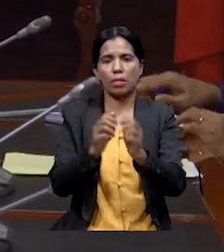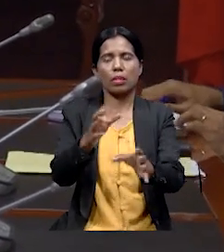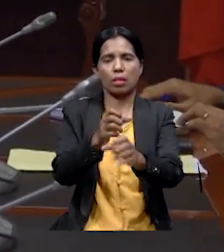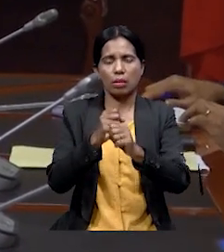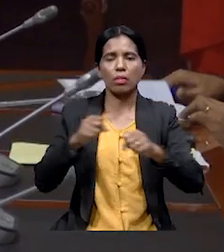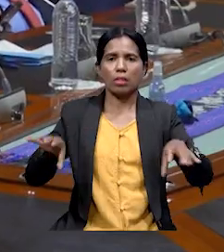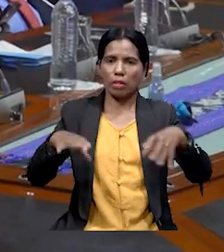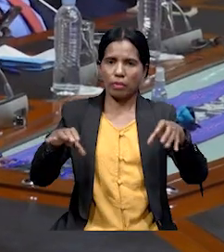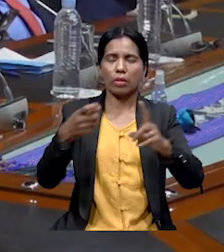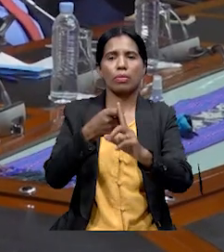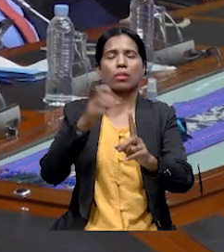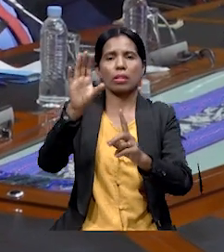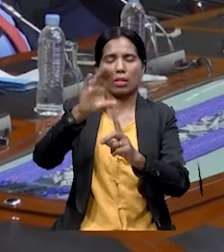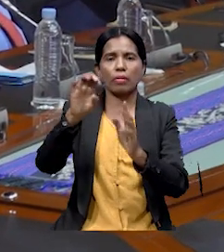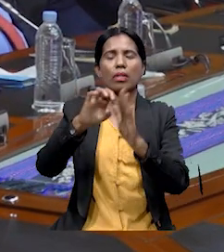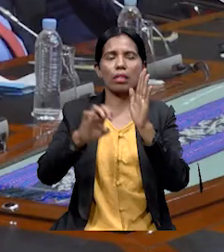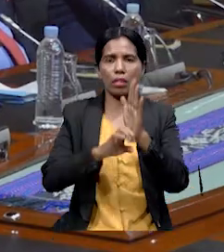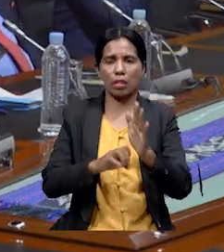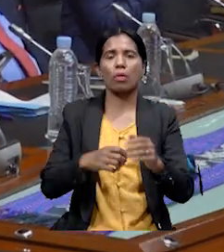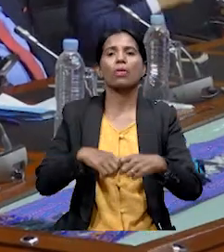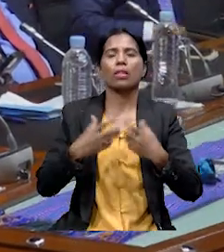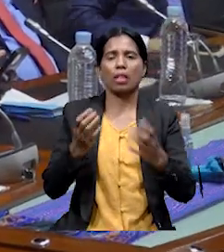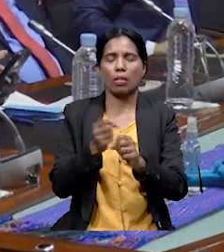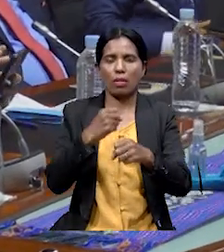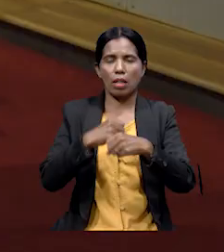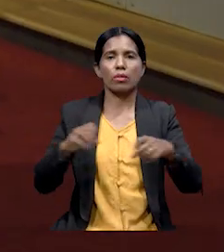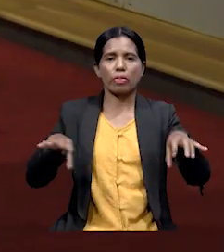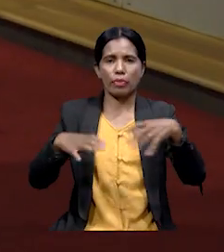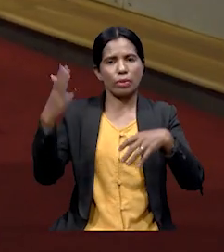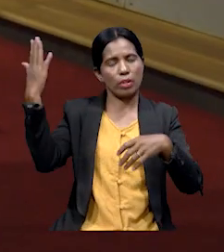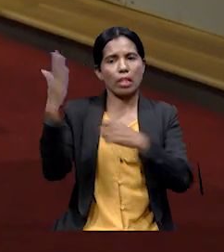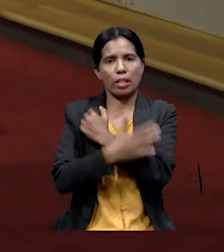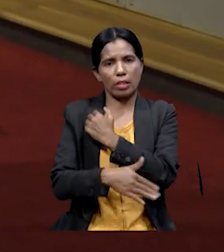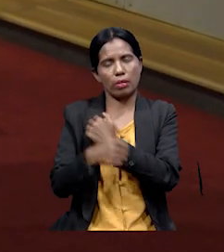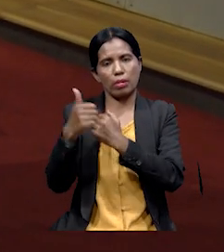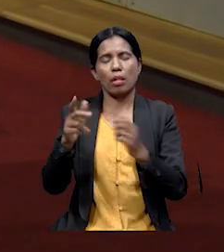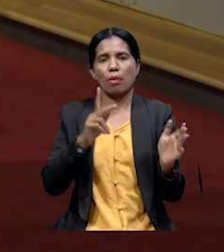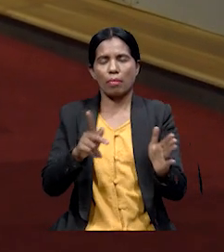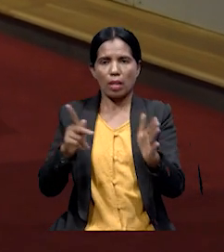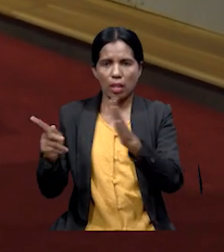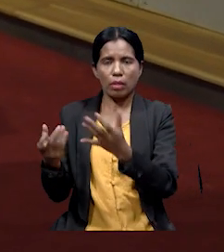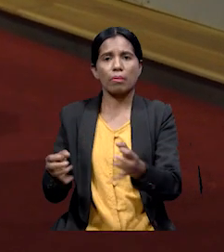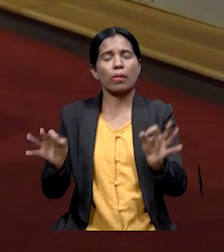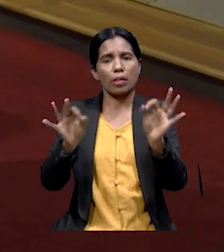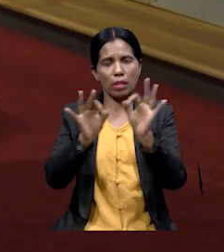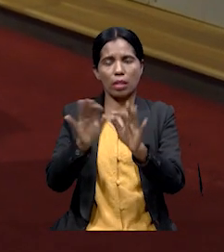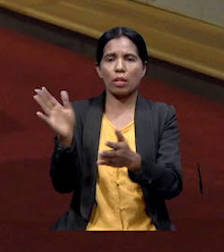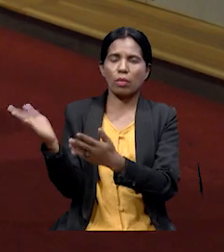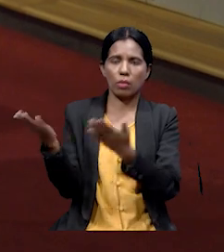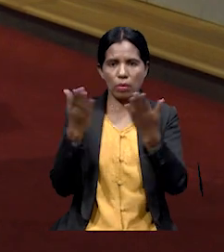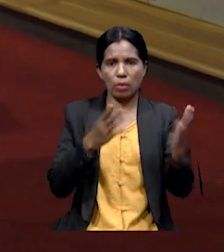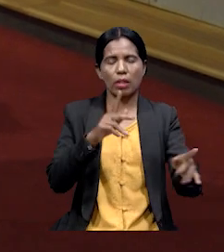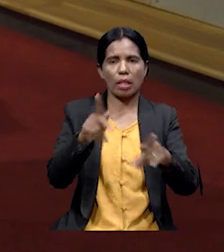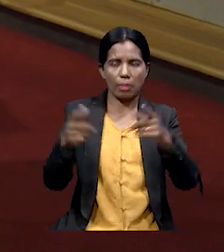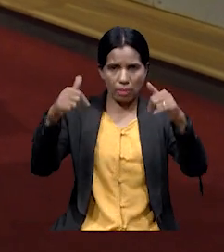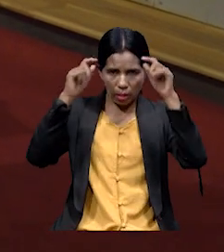orientação russi chefe de Estado, o insato halo missão diplomata e arailiur. No plano estratégico, hori atrai investidor Sira, mai